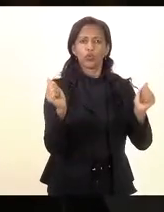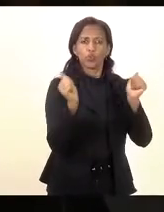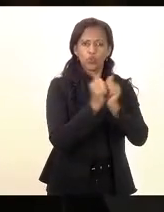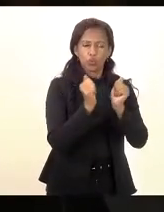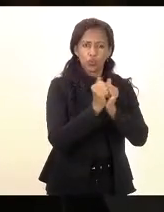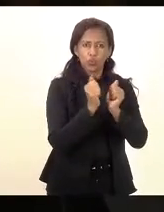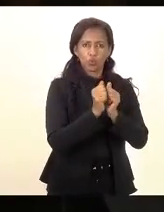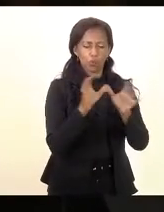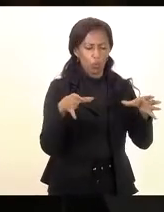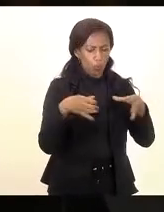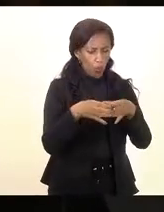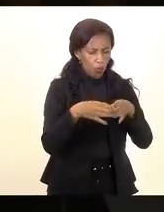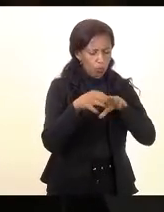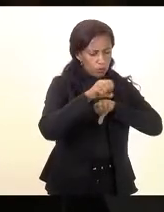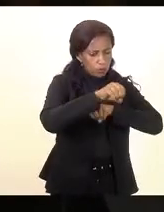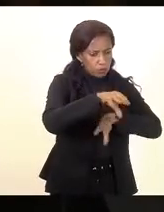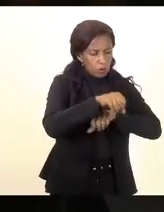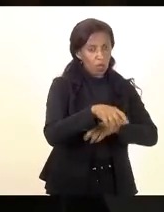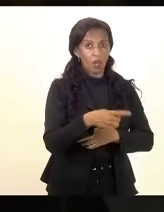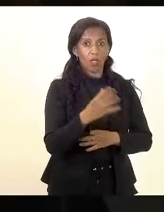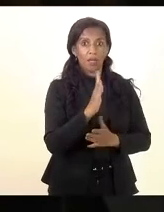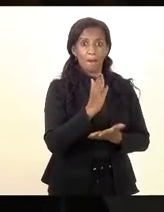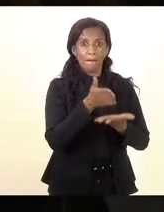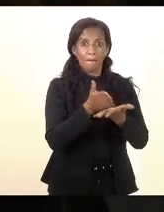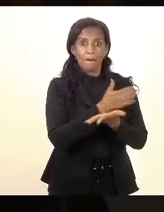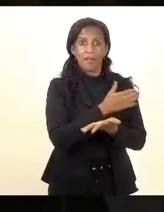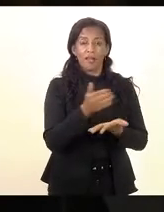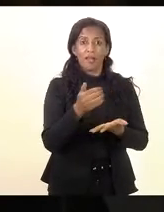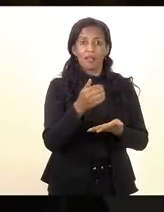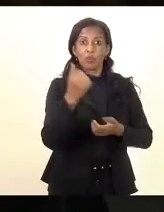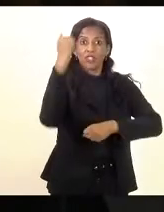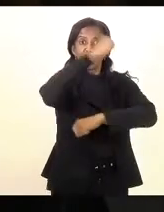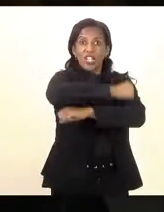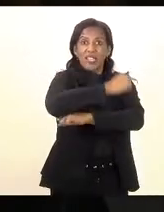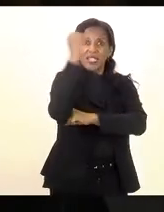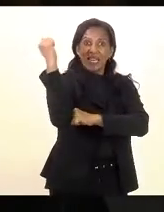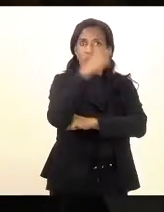comissão de educação que um quarto das nossas escolas não tem sequer janelas